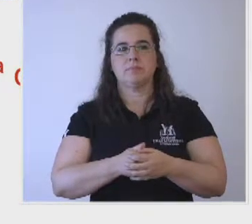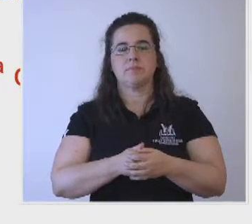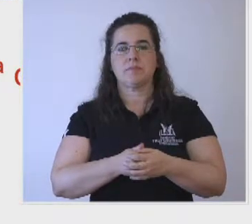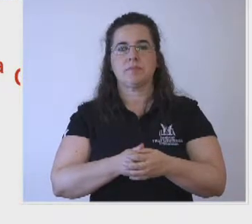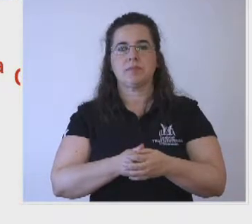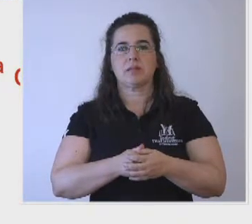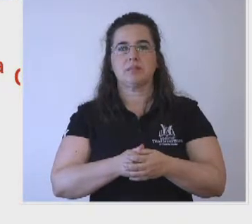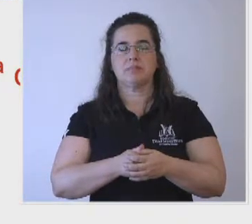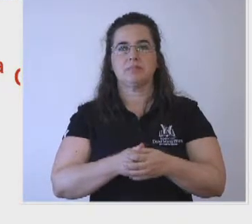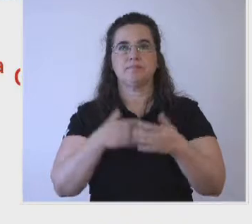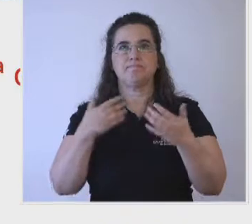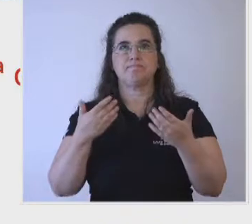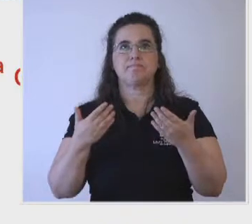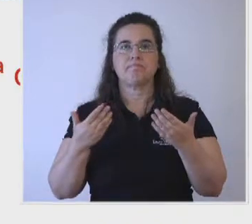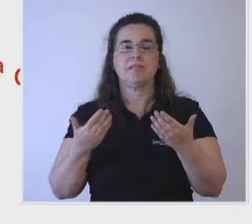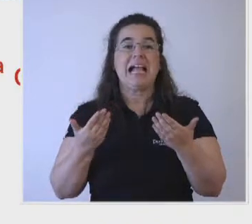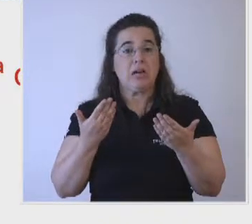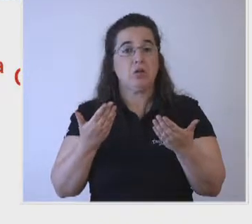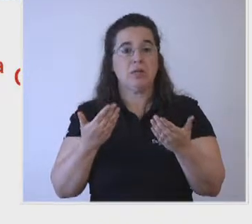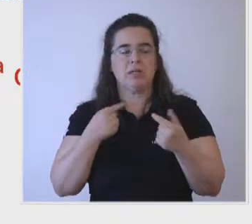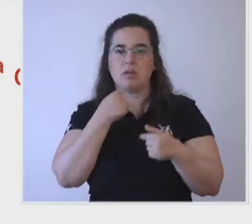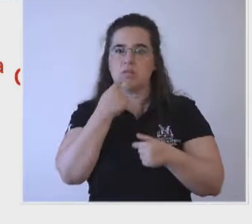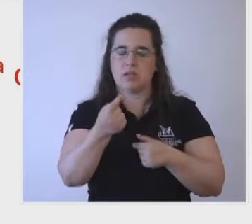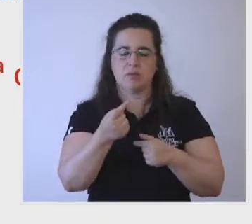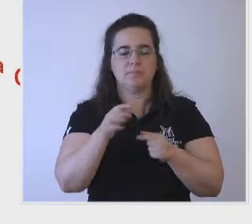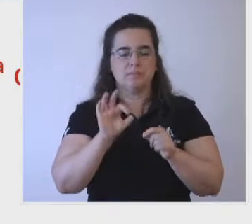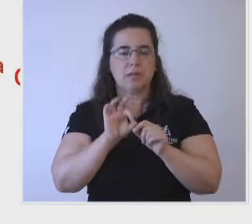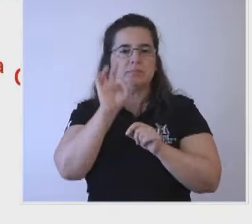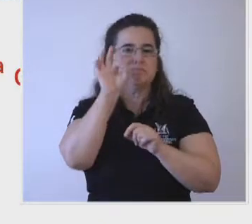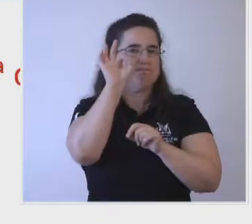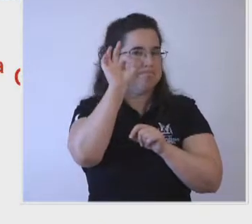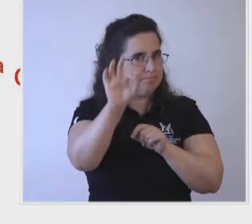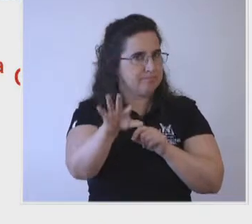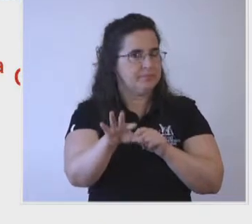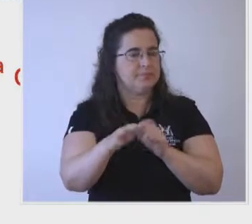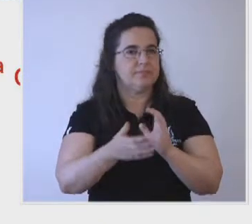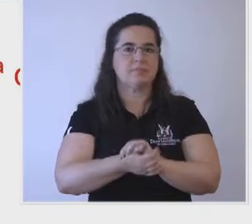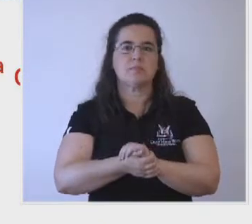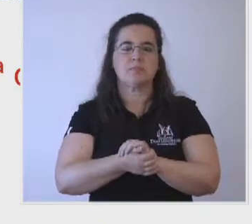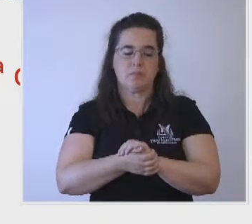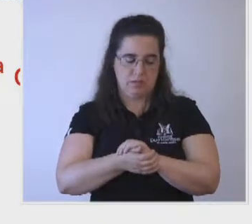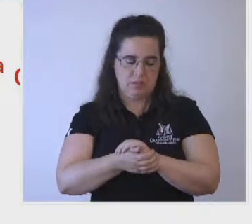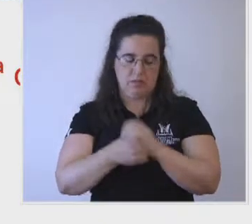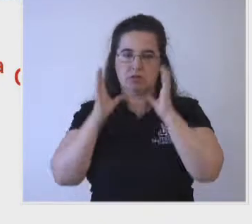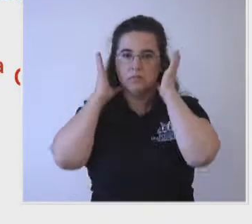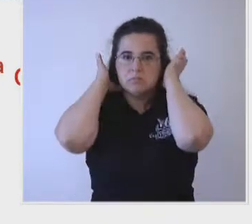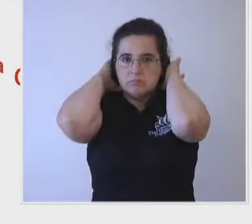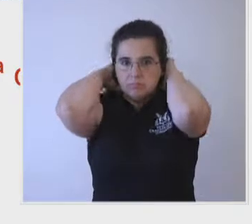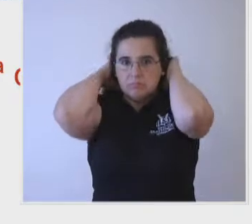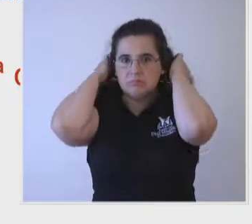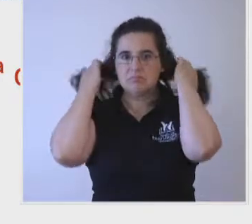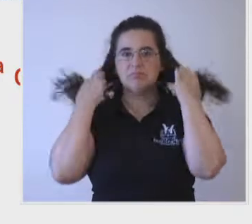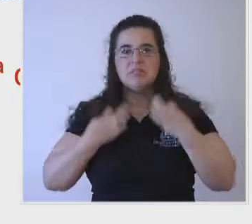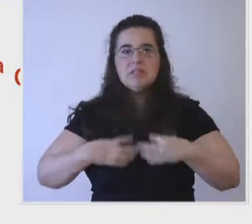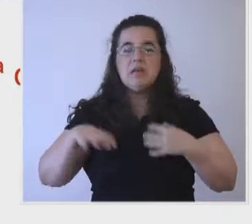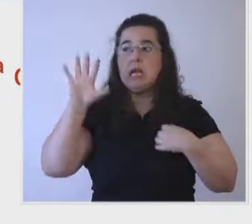Portanto, e aqui eu introduzo um viés de propósito, quando nós vamos buscar populações que não